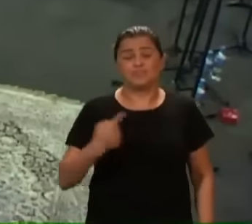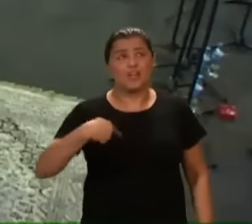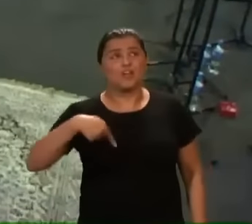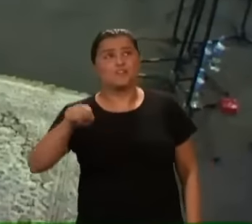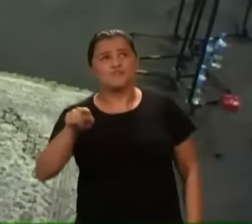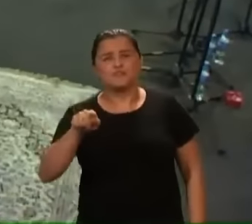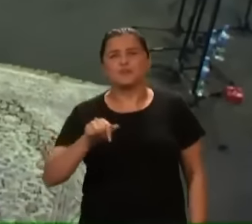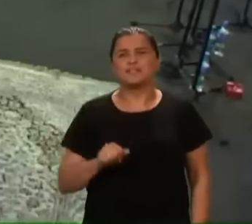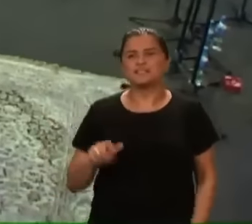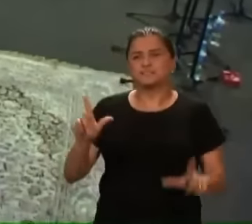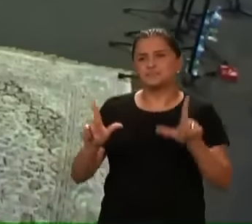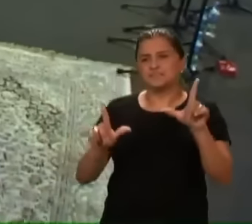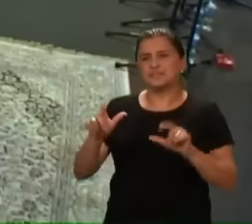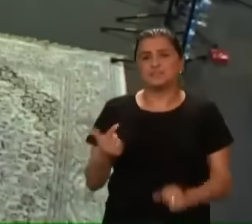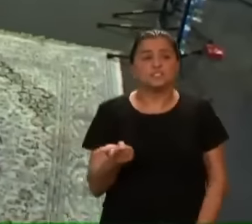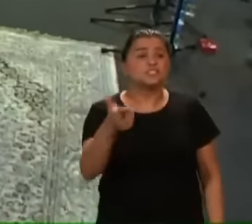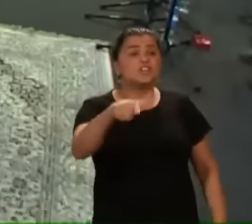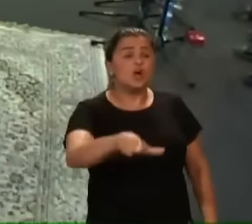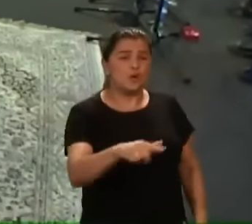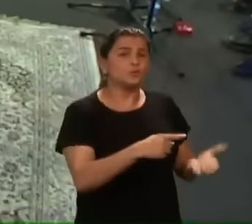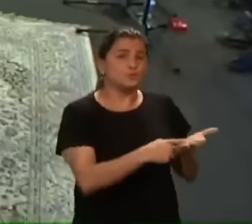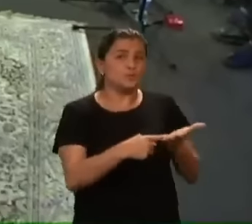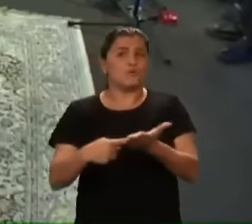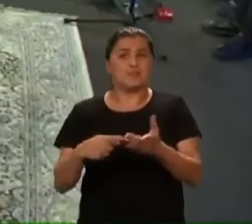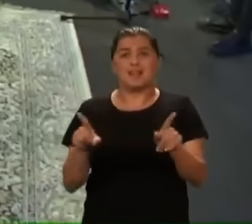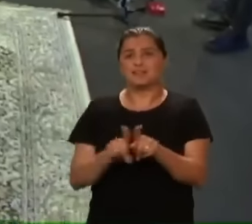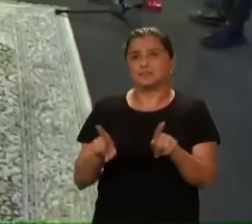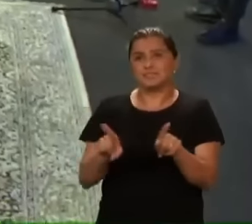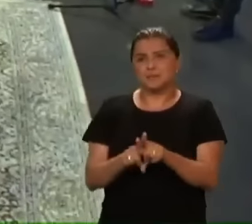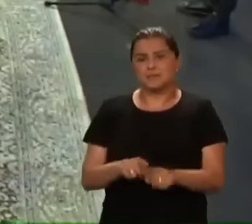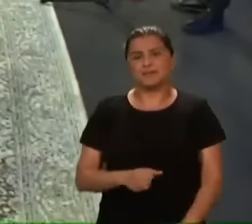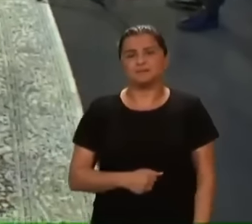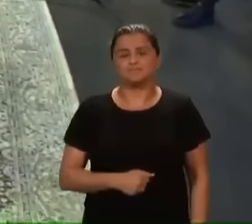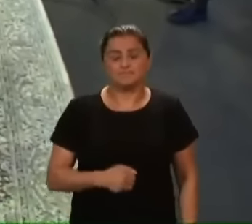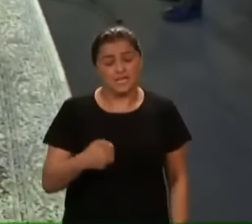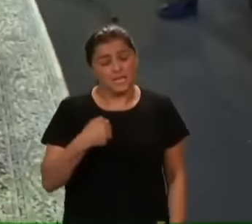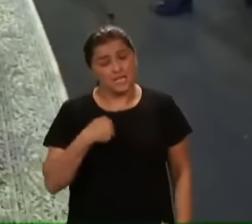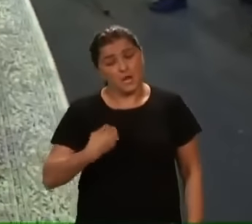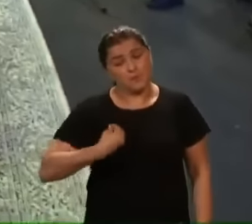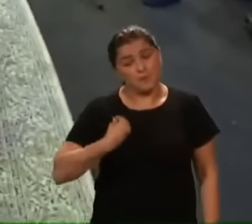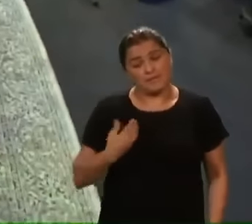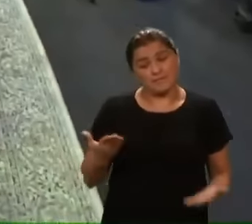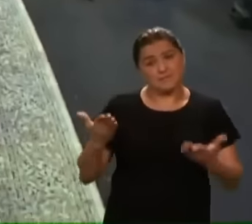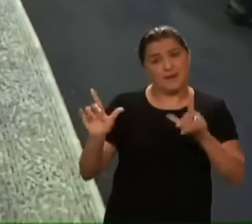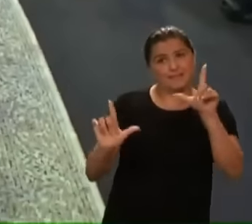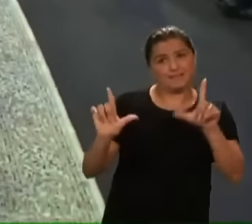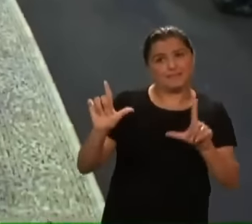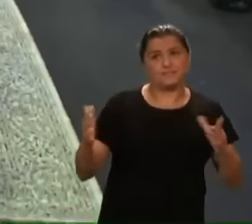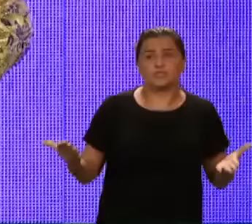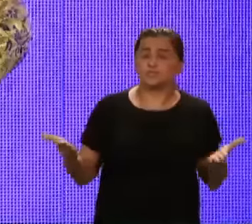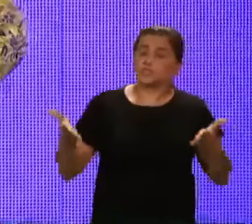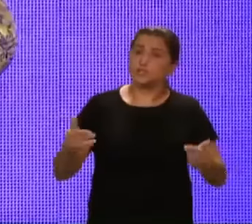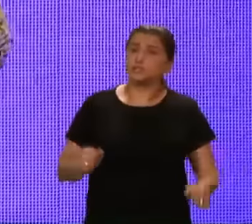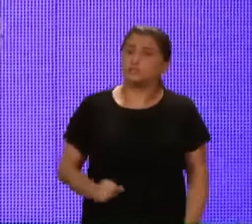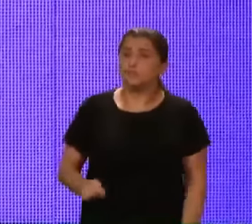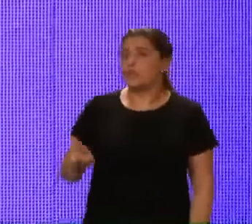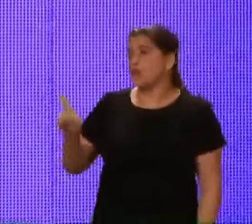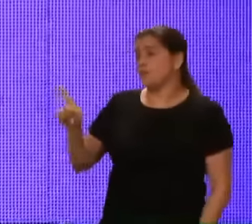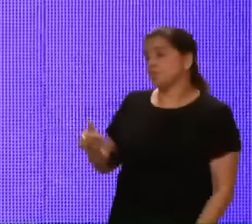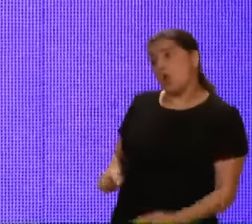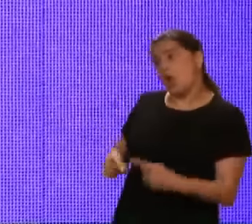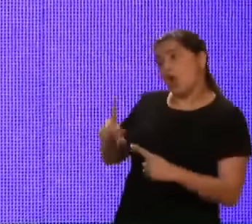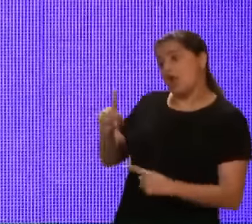tinha vários outros convidados, e aí, comigo, pra participar do programa, cheguei lá, falaram assim, é um game. Eu falei,